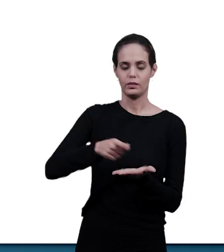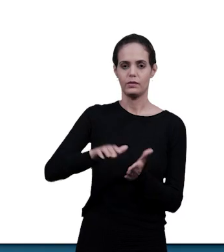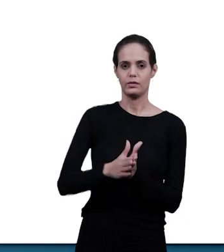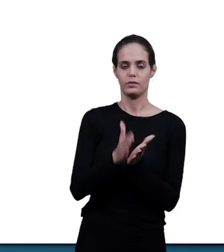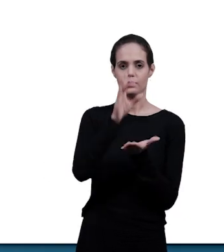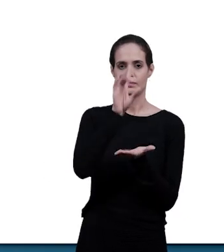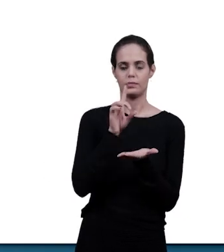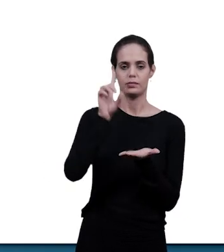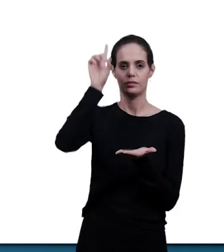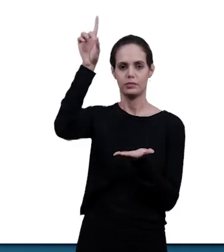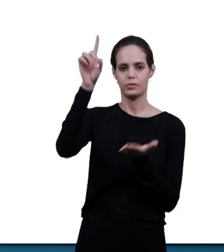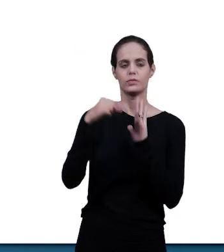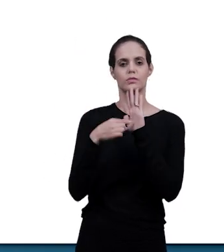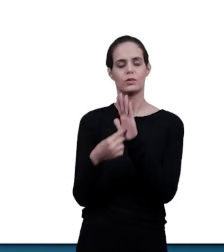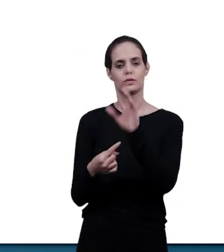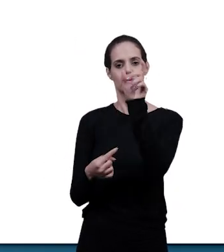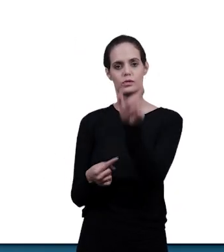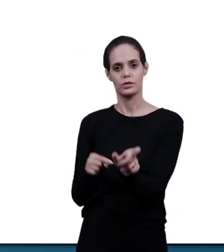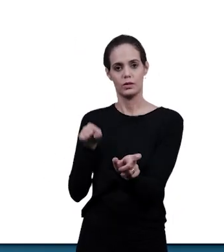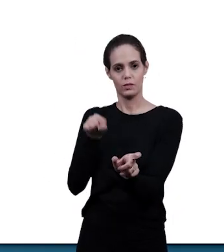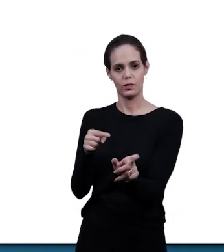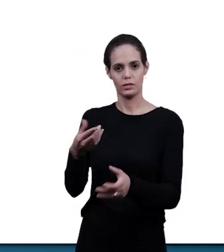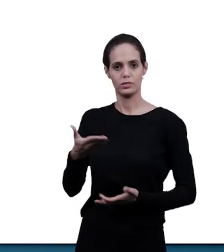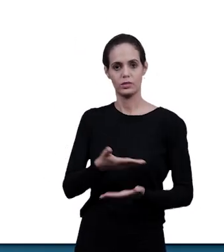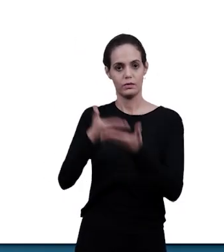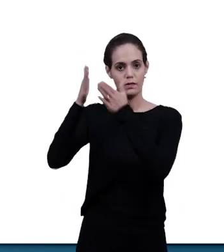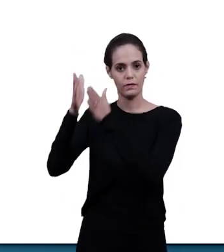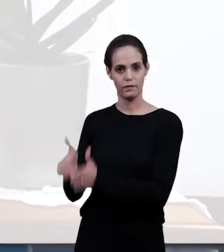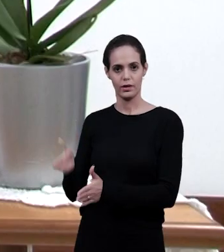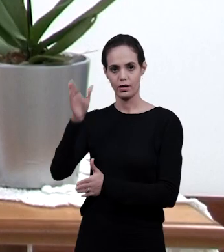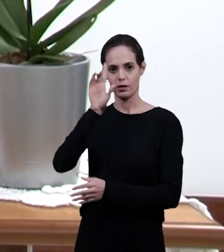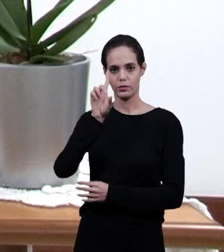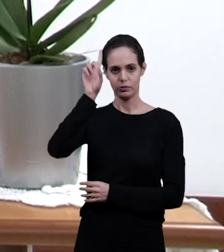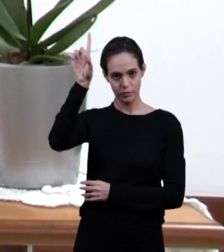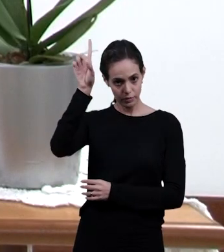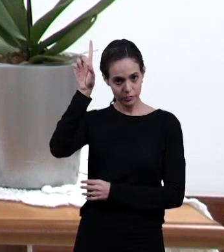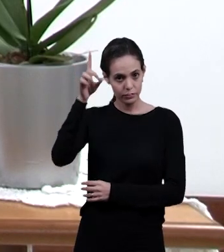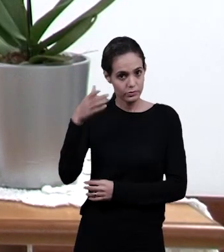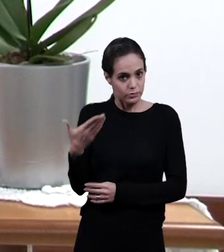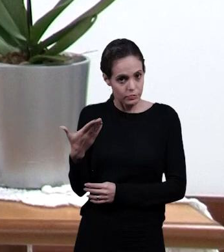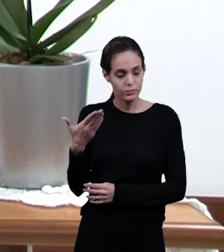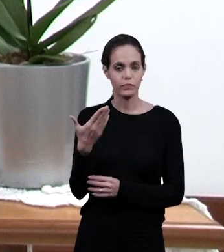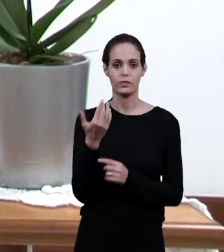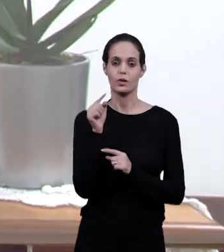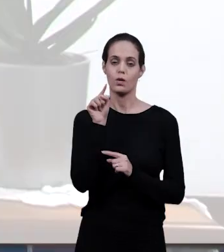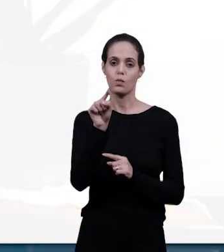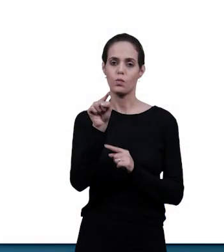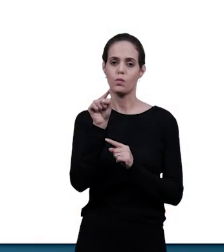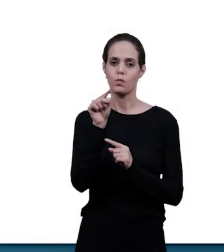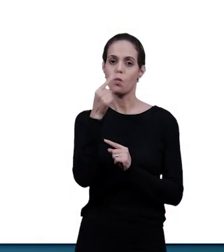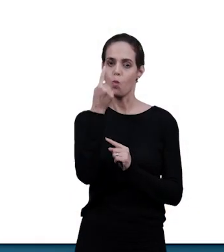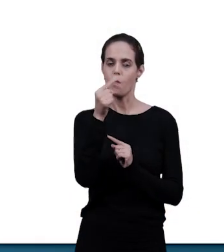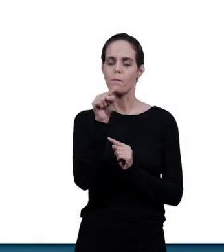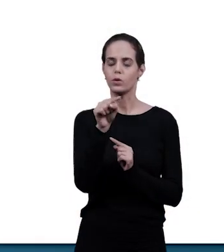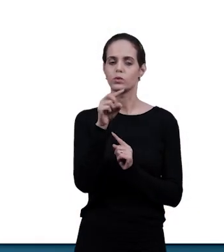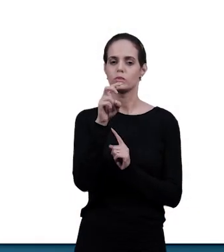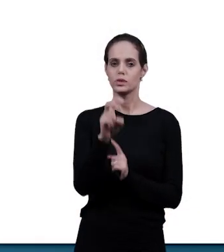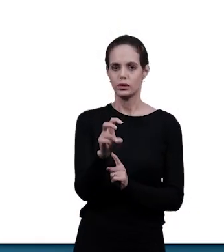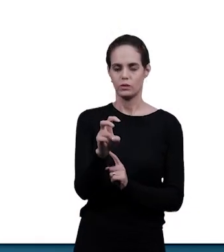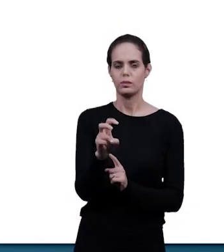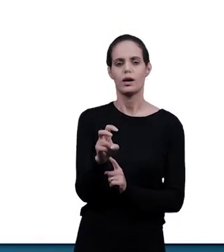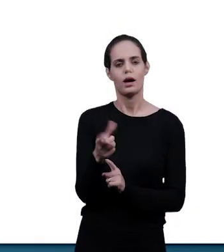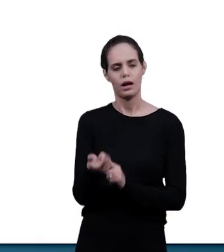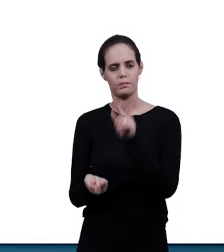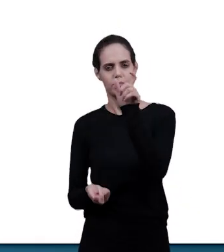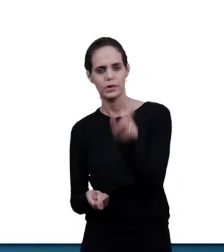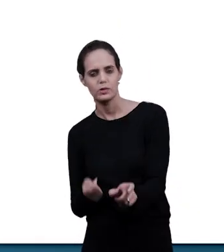se referindo a um servo fiel de Deus? E a pergunta 1.5. Alguém, ainda que